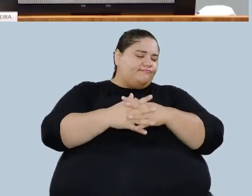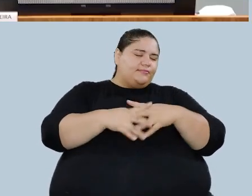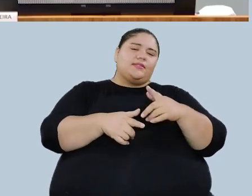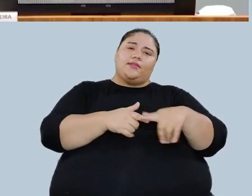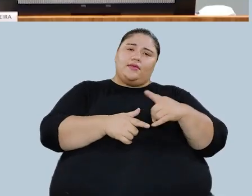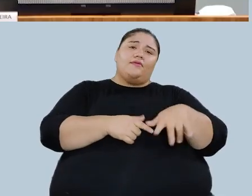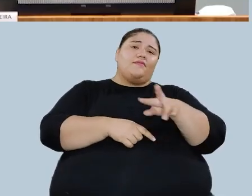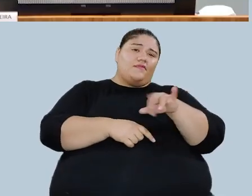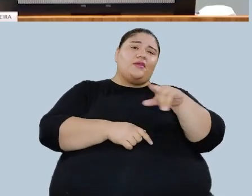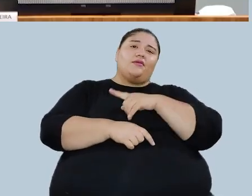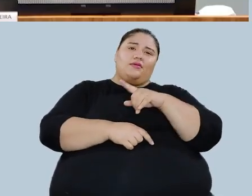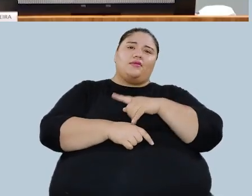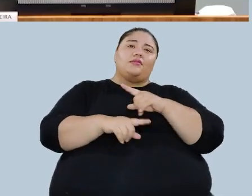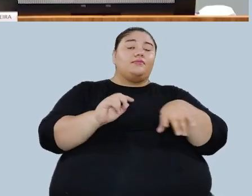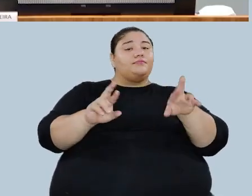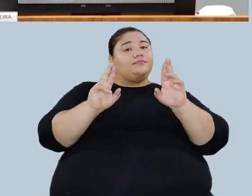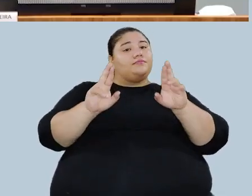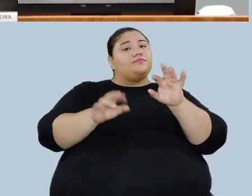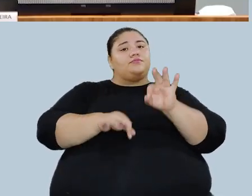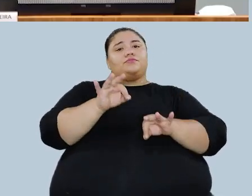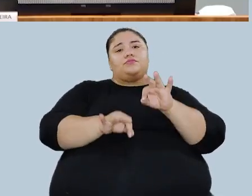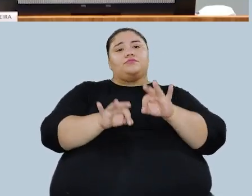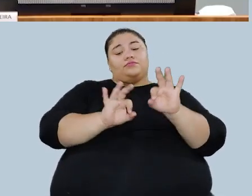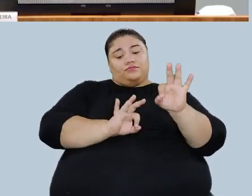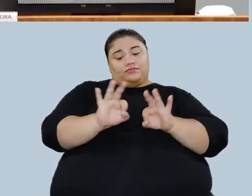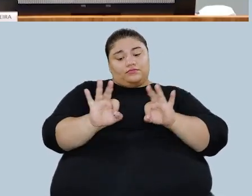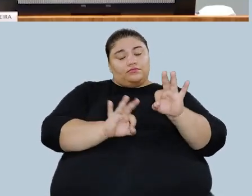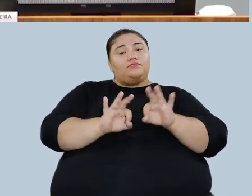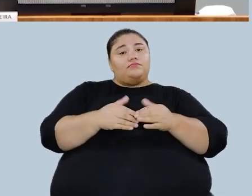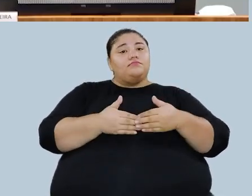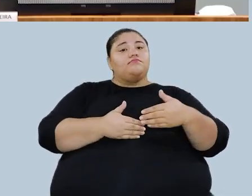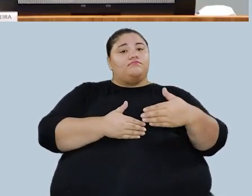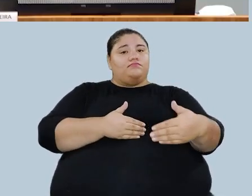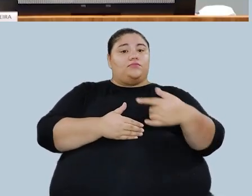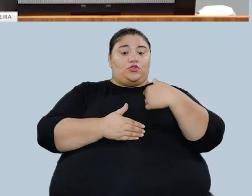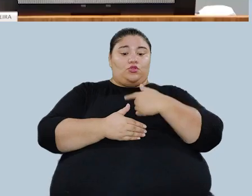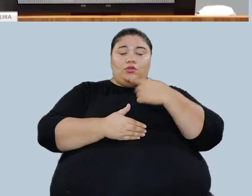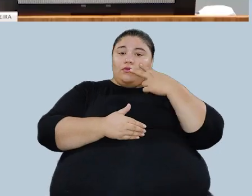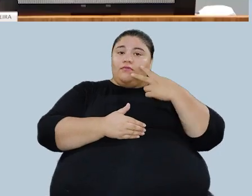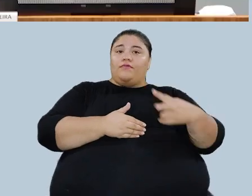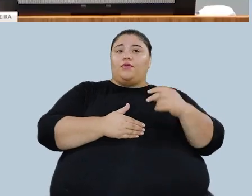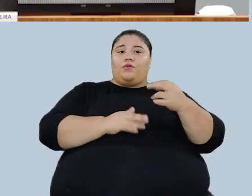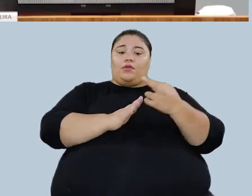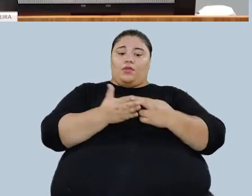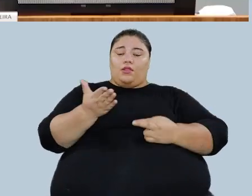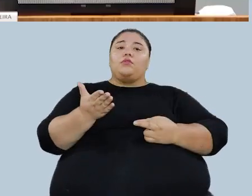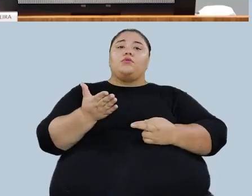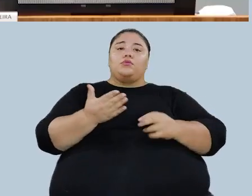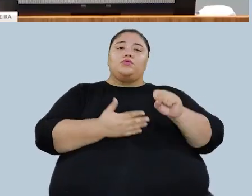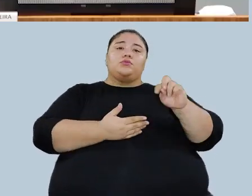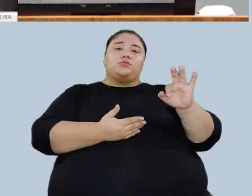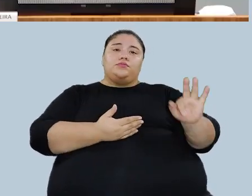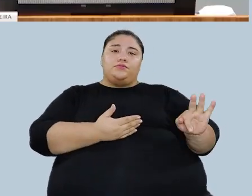Ela virá. Eu espero que o Judiciário está se preparando para isso, né? Nós estamos vendo aí o relatório do Superior Tribunal de